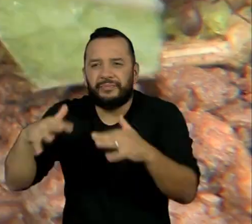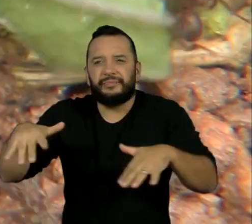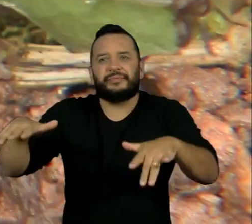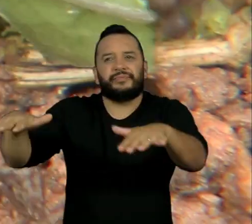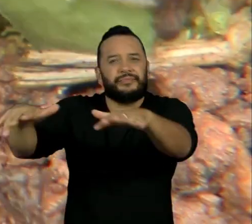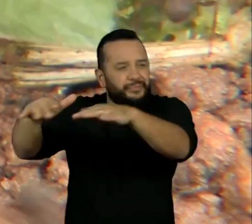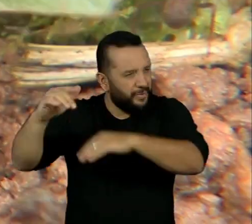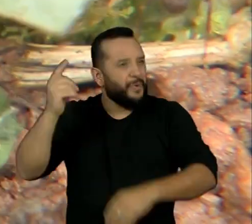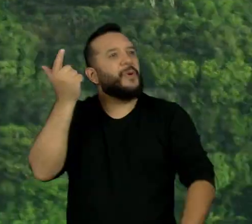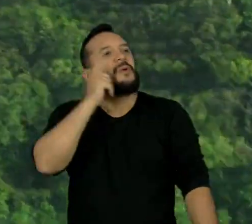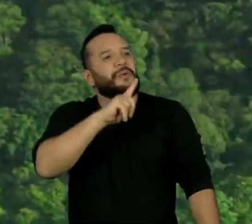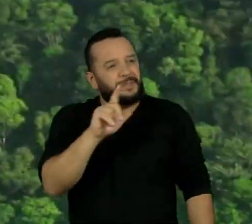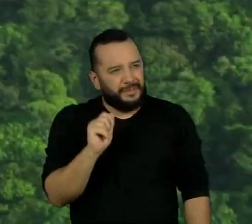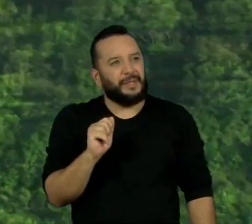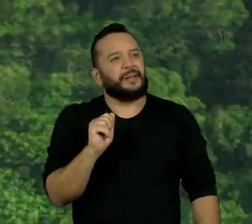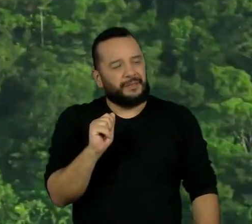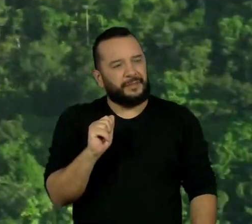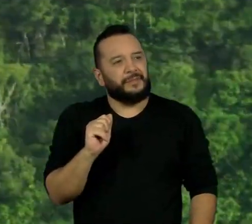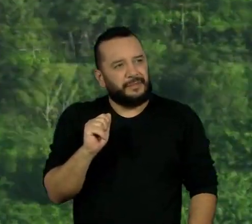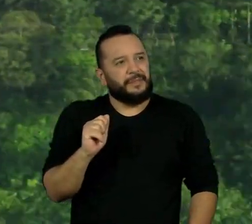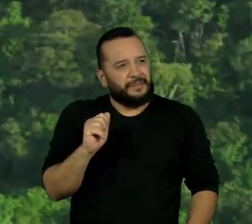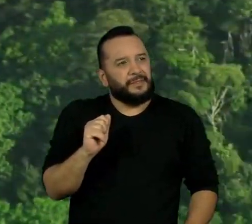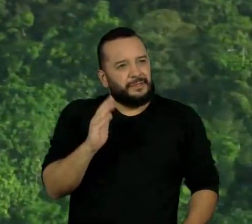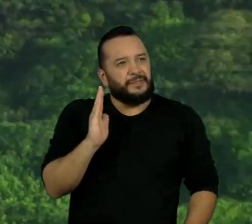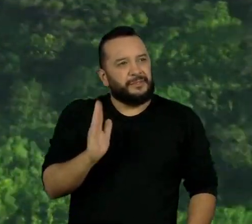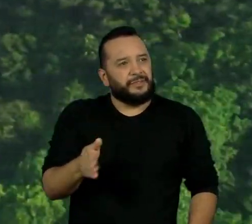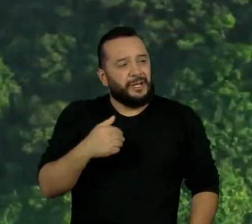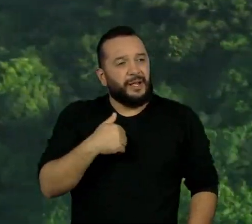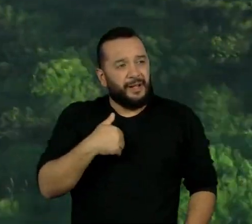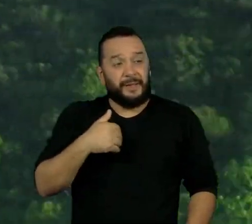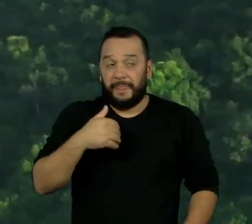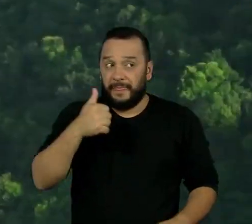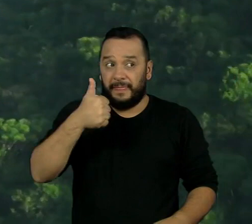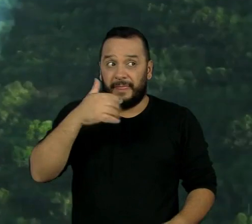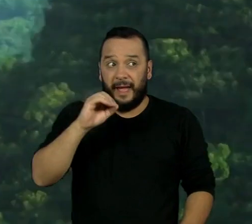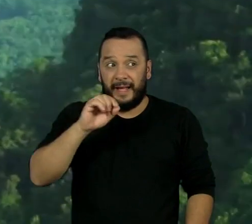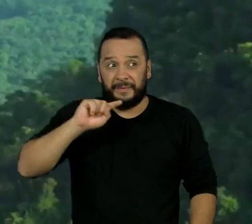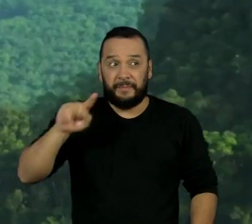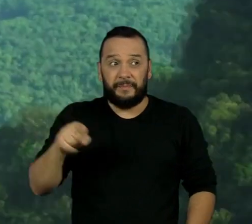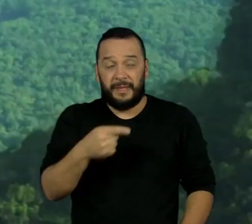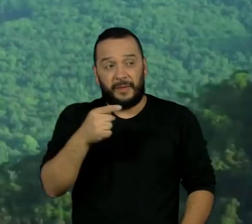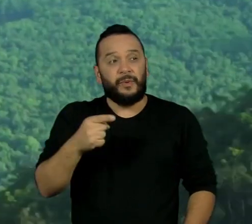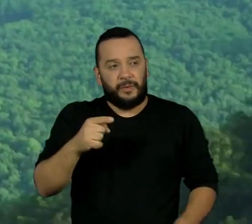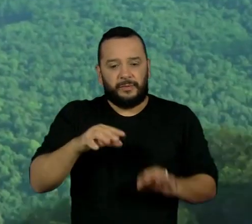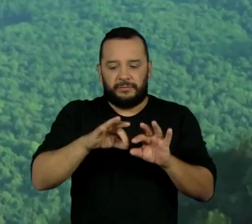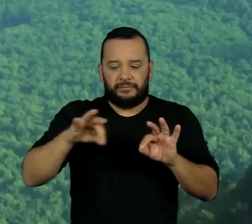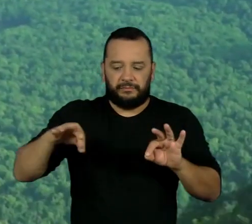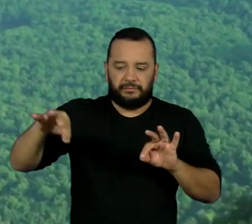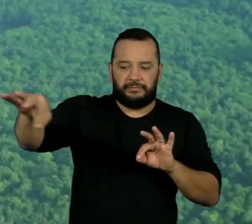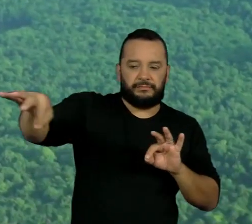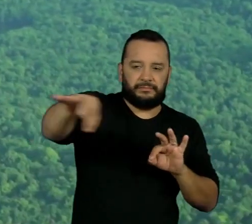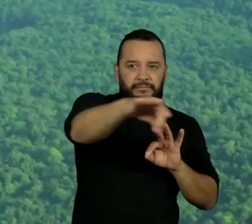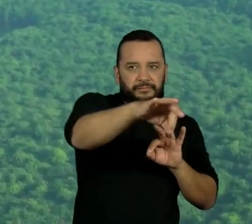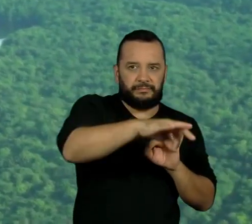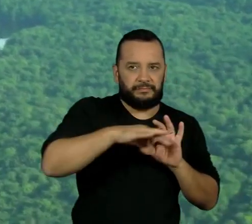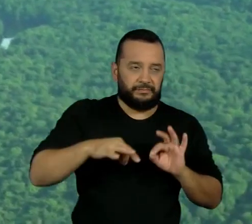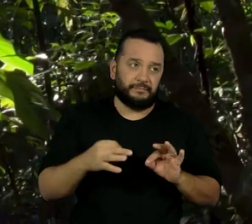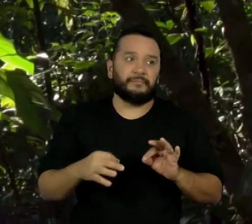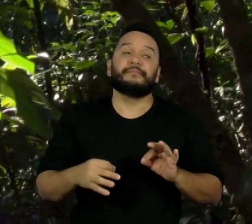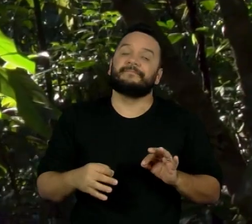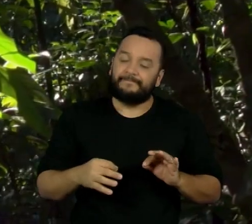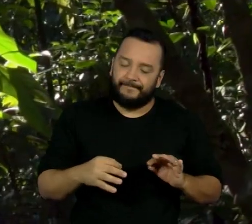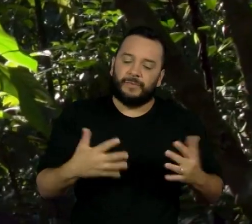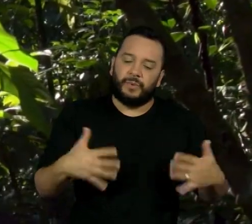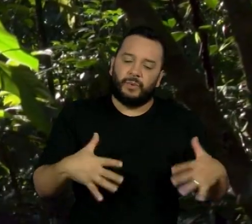você reflorestar 1 hectare, 10 mil metros quadrados. Então, esse é outro